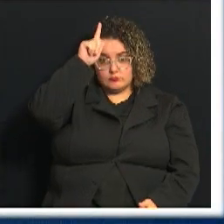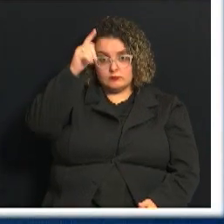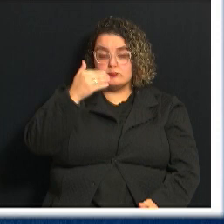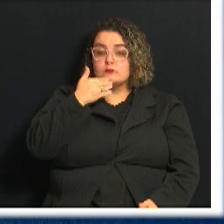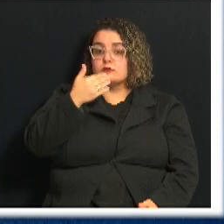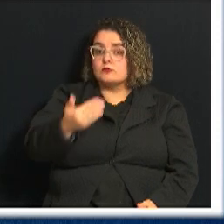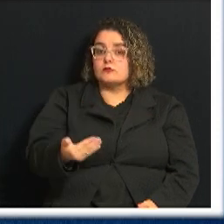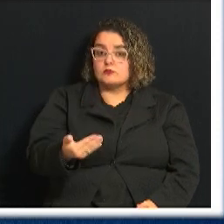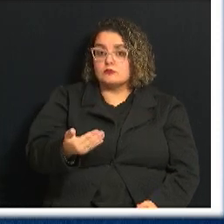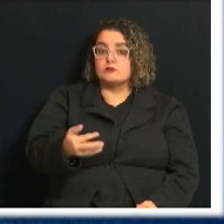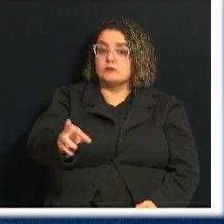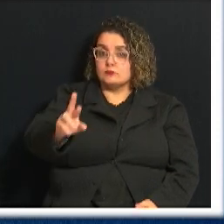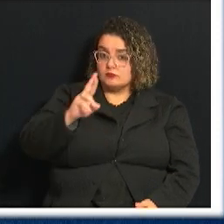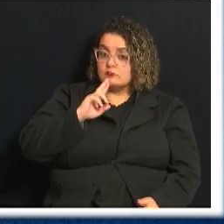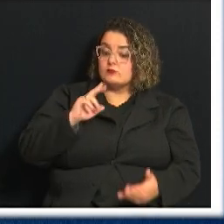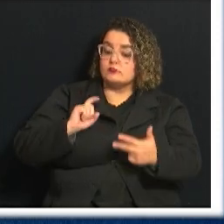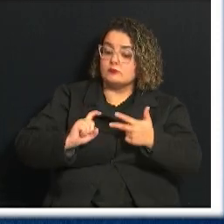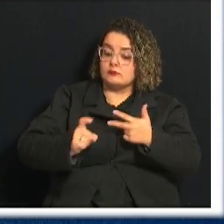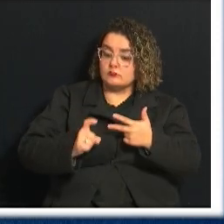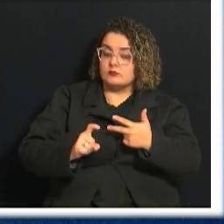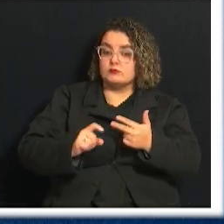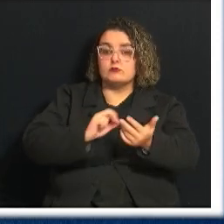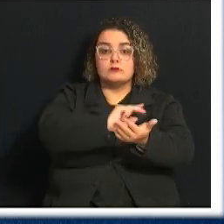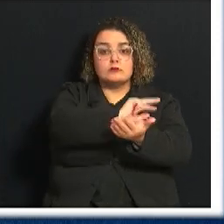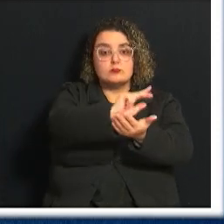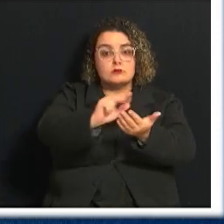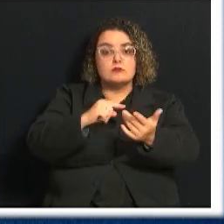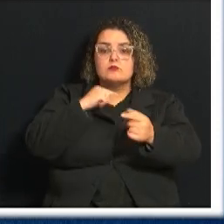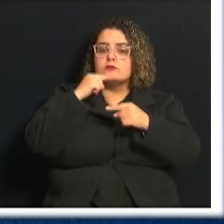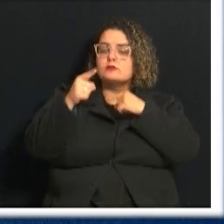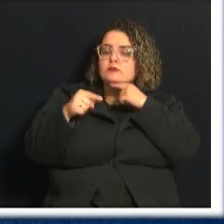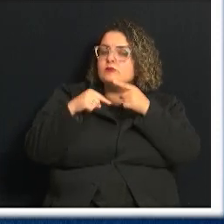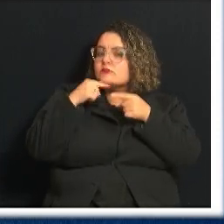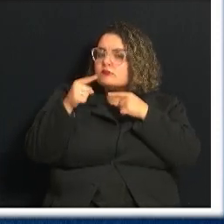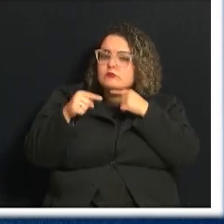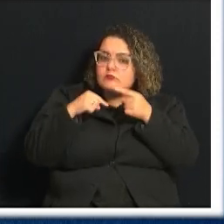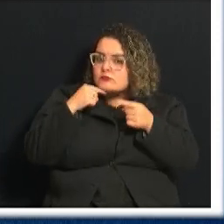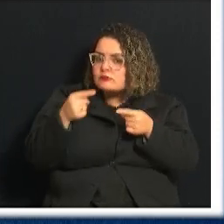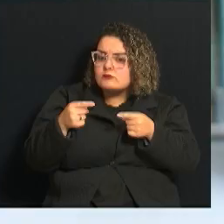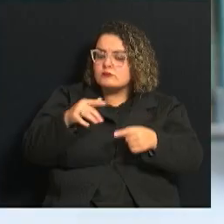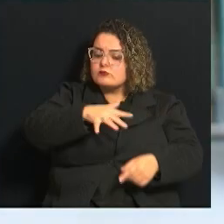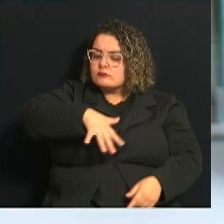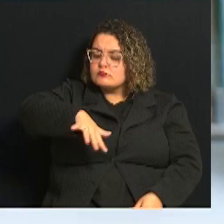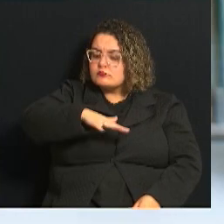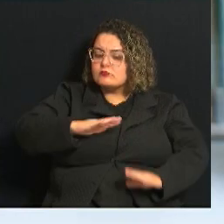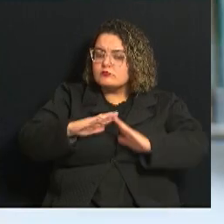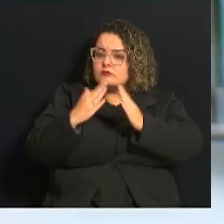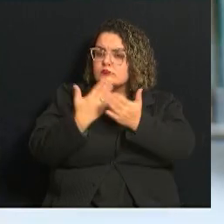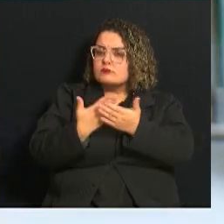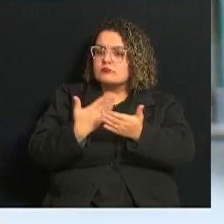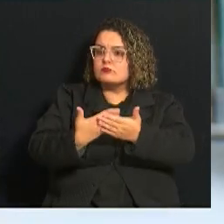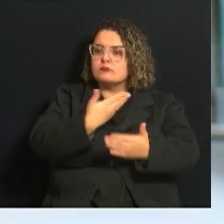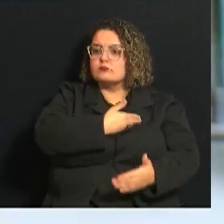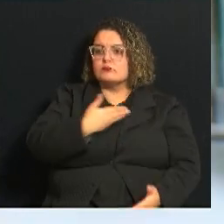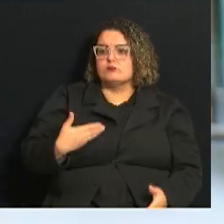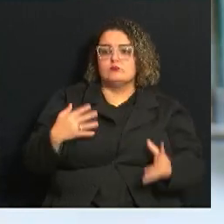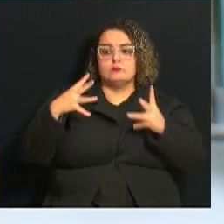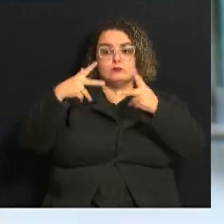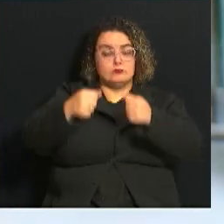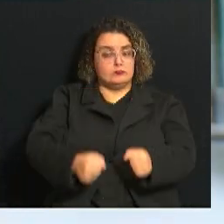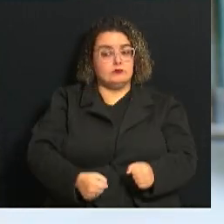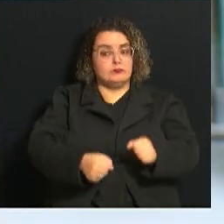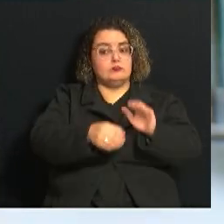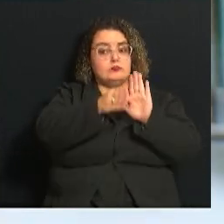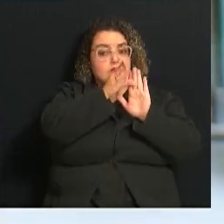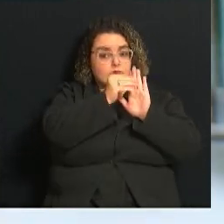retorno do executivo sobre uma série de dúvidas a respeito da rede Municipal de Ensino em todo o conteúdo de um requerimento